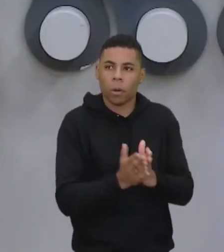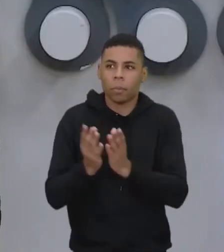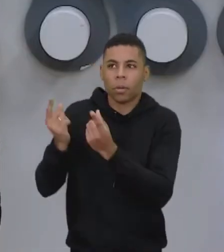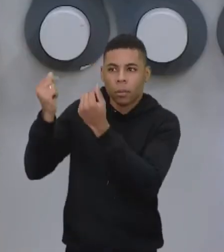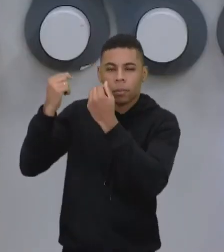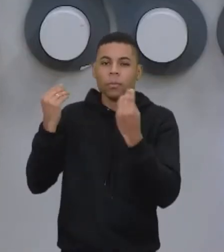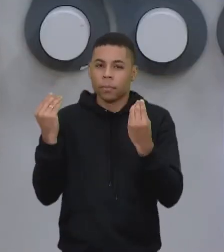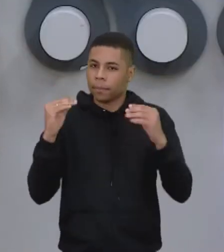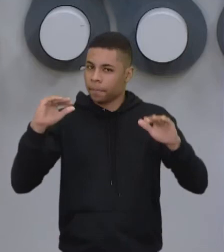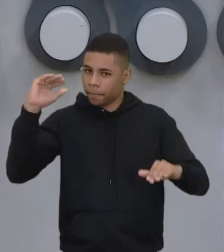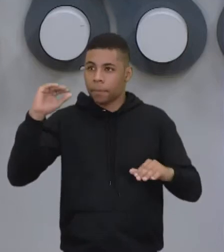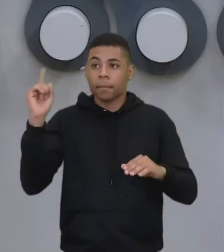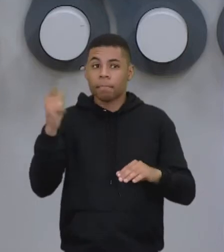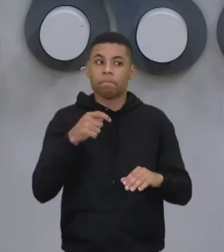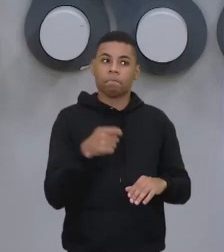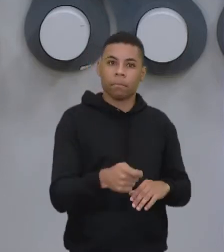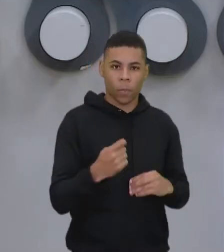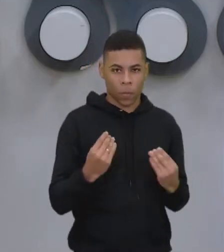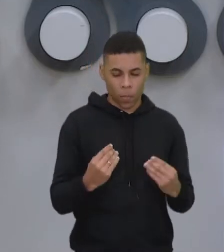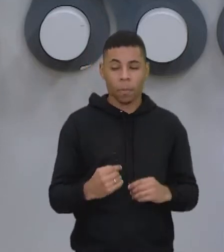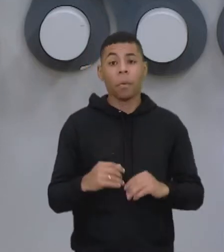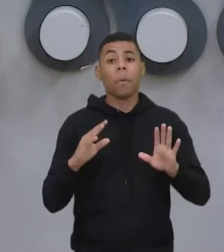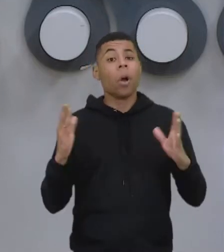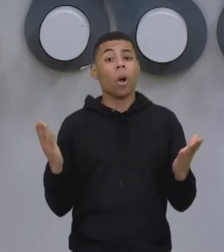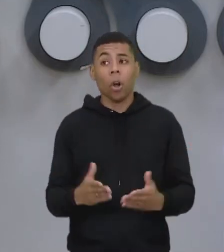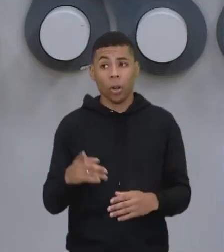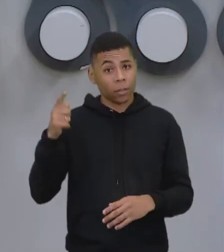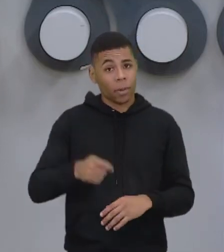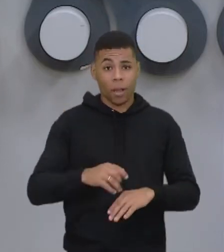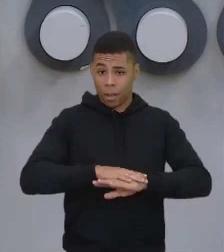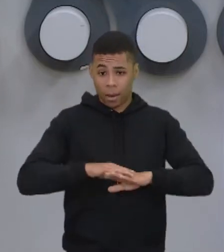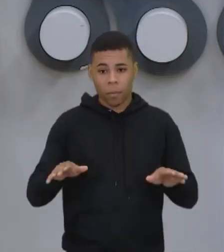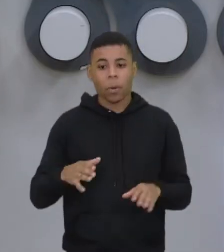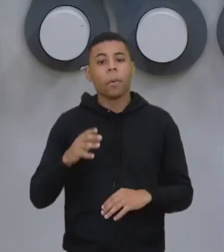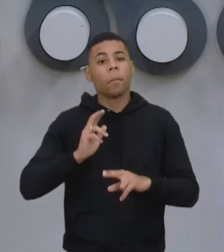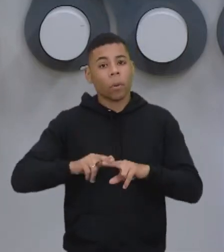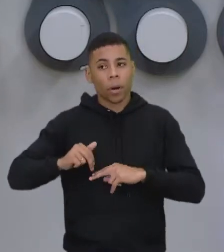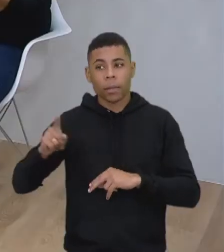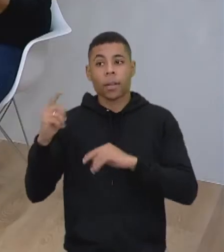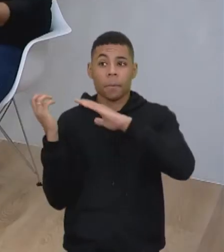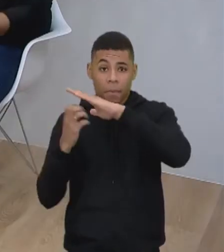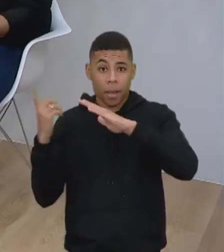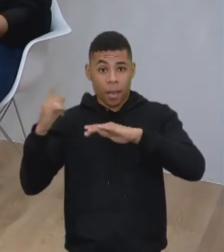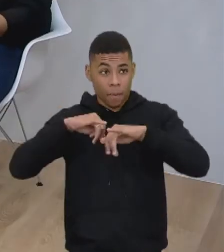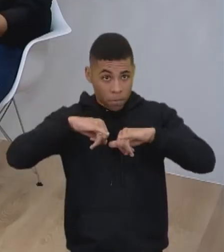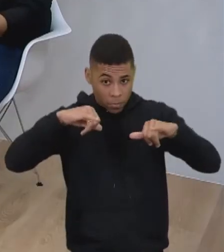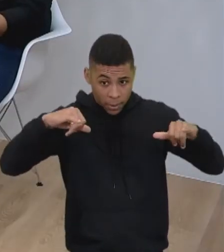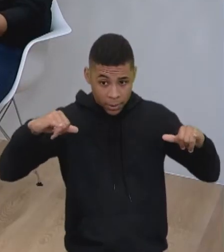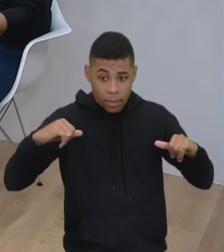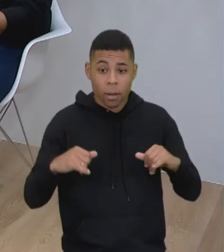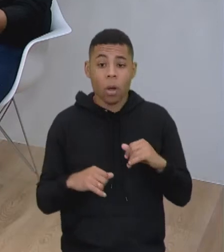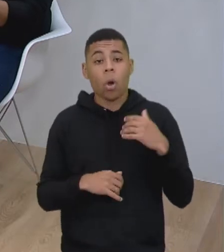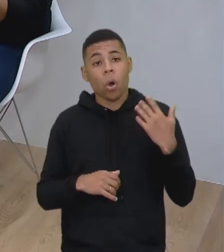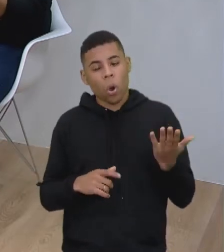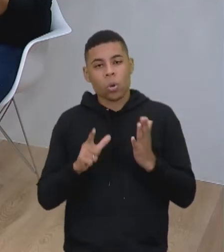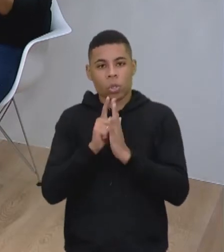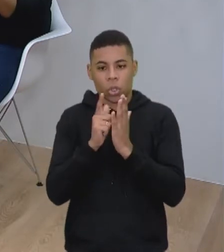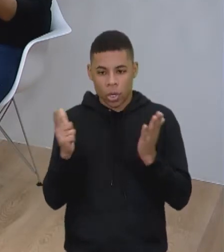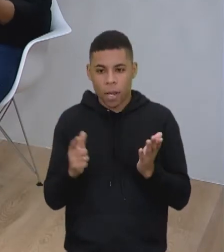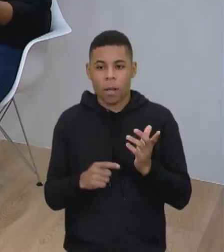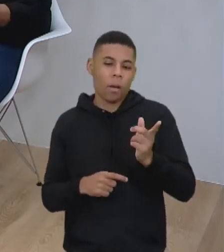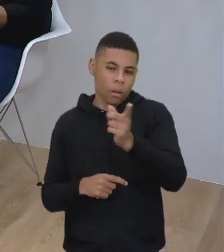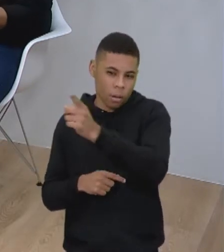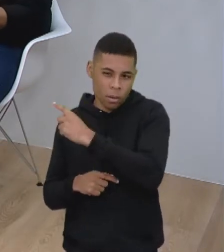hoje já não se impõe, mesmo que as empresas que fazem a publicidade, mesmo que as empresas que fazem o jornal sejam